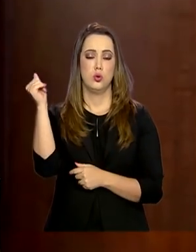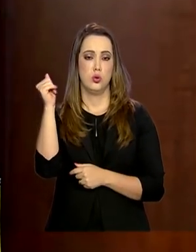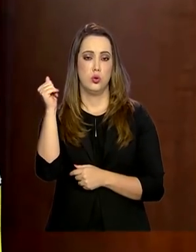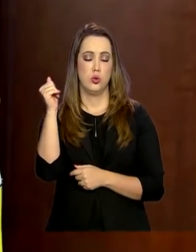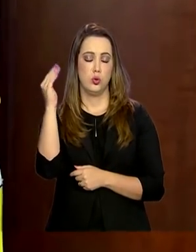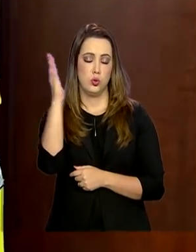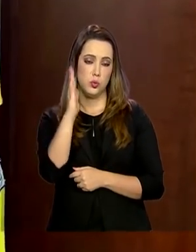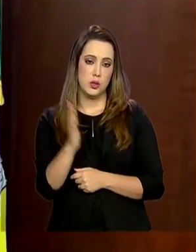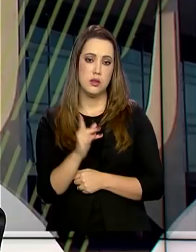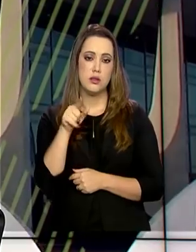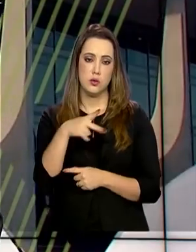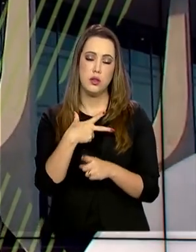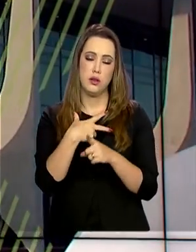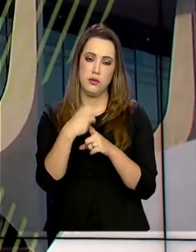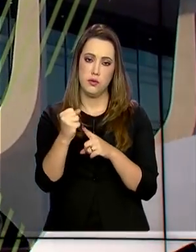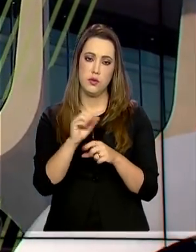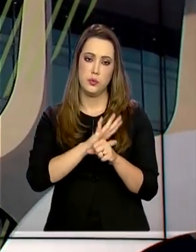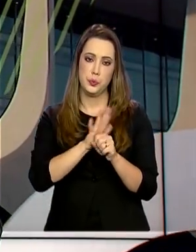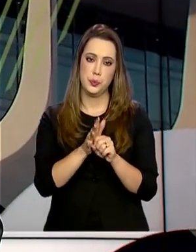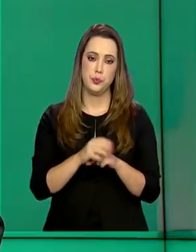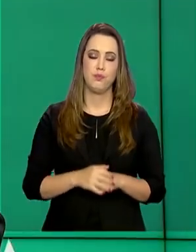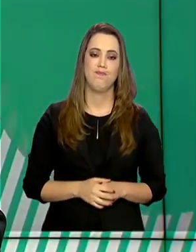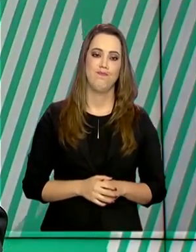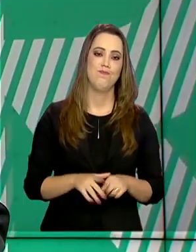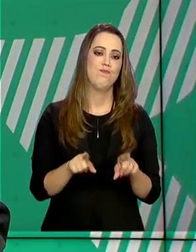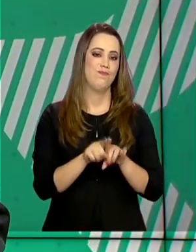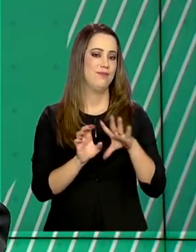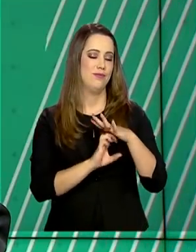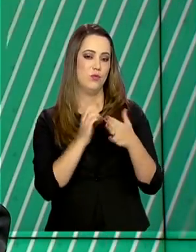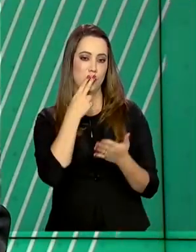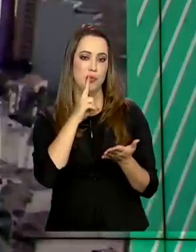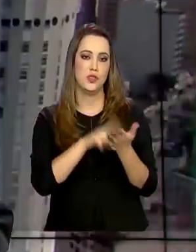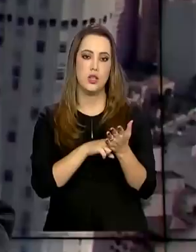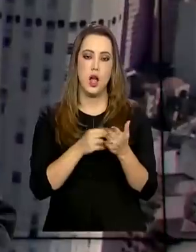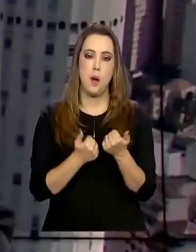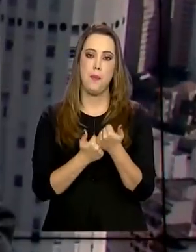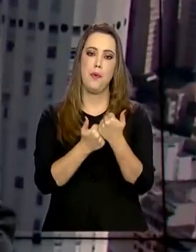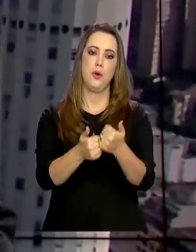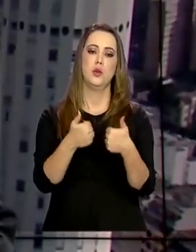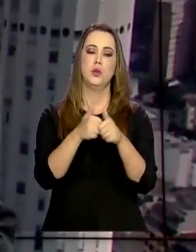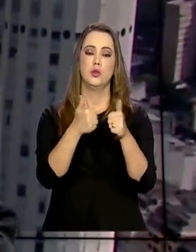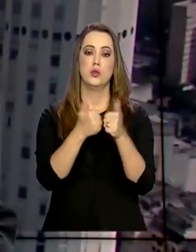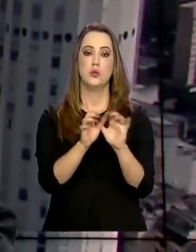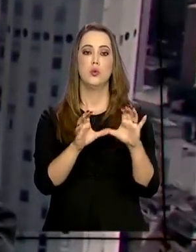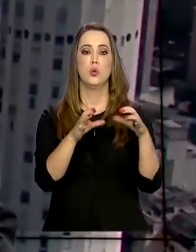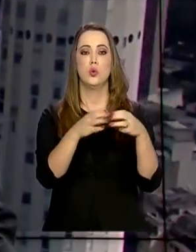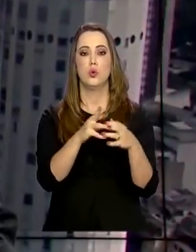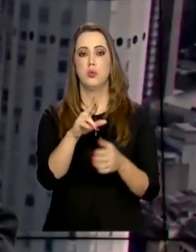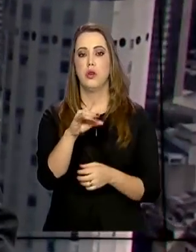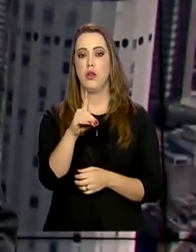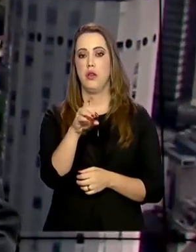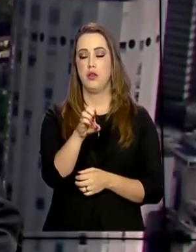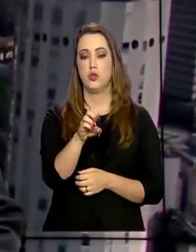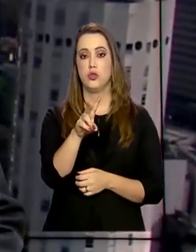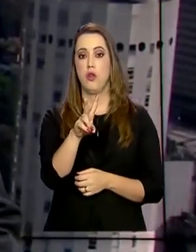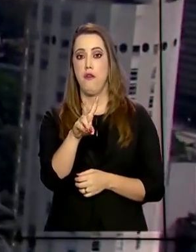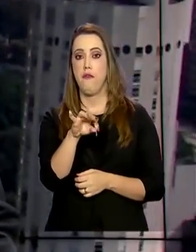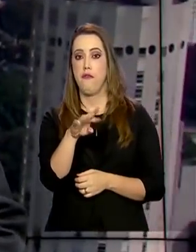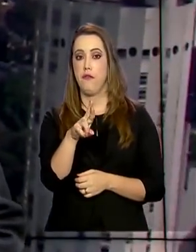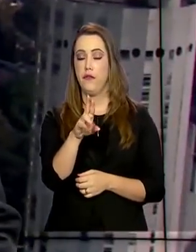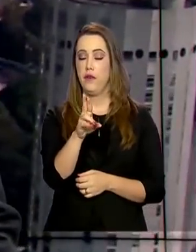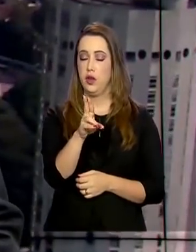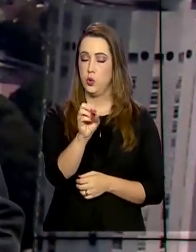vencer o coronavírus e olá meus estão dando apoio logístico para rede vírus do governo federal